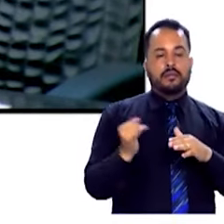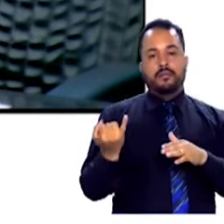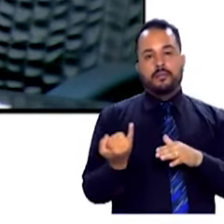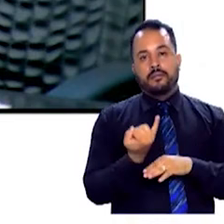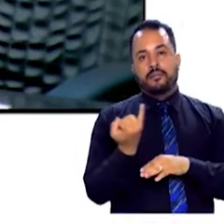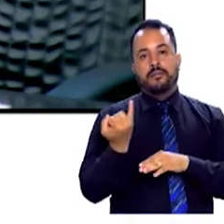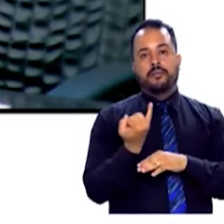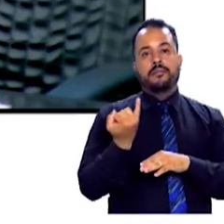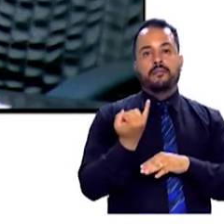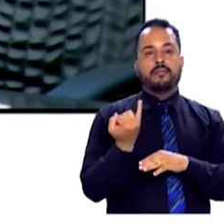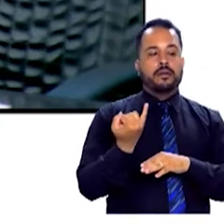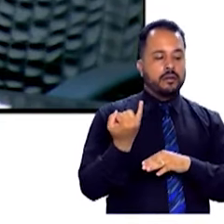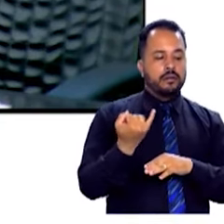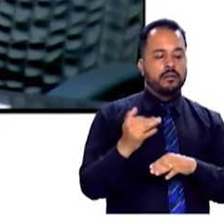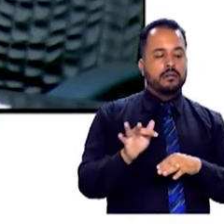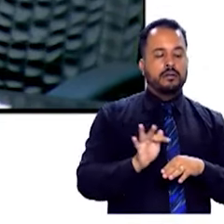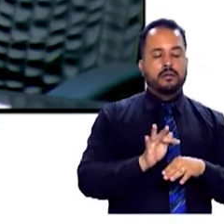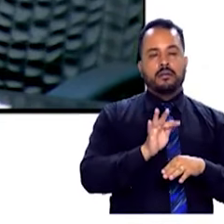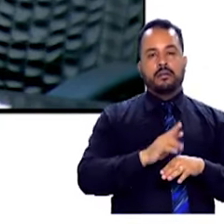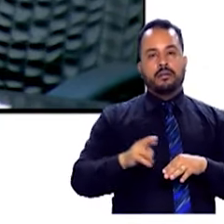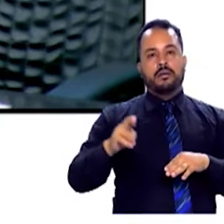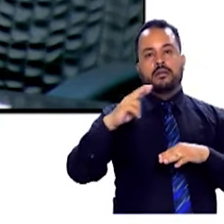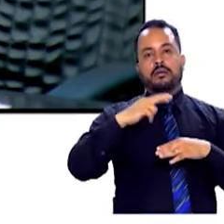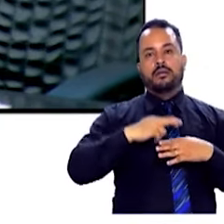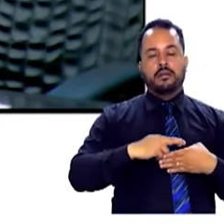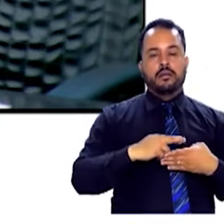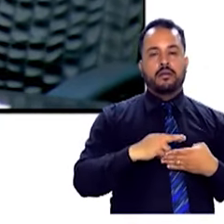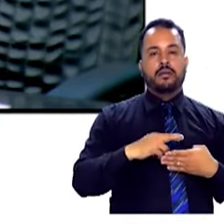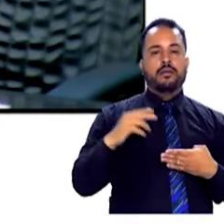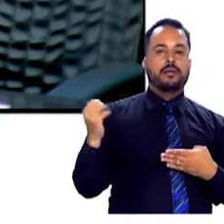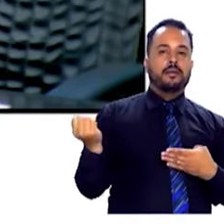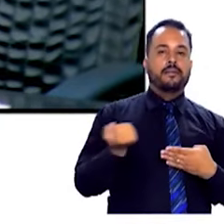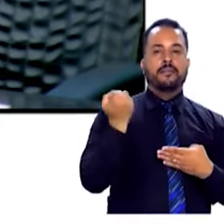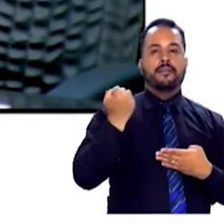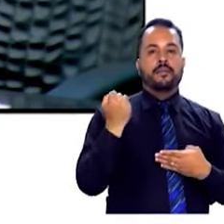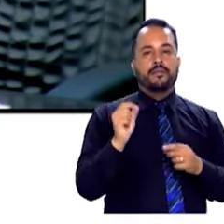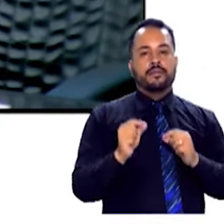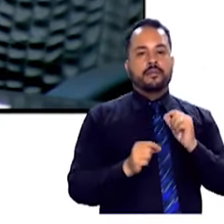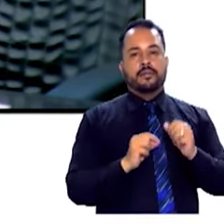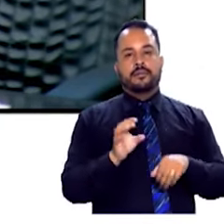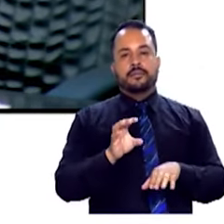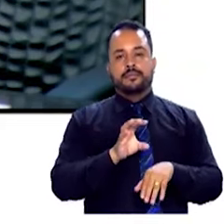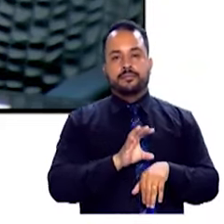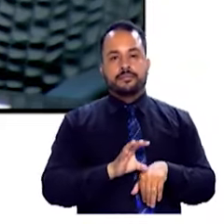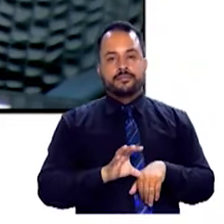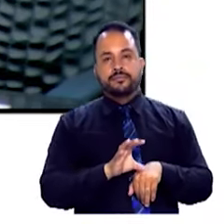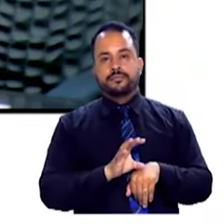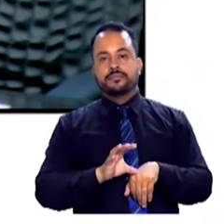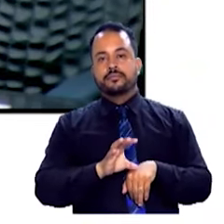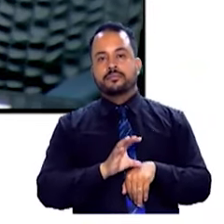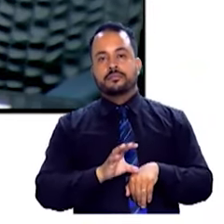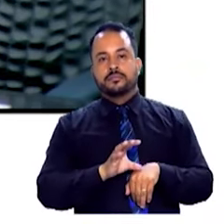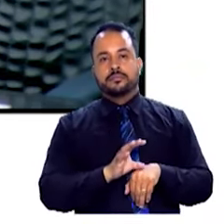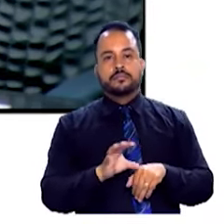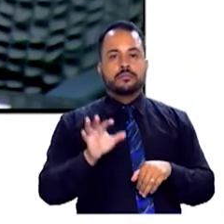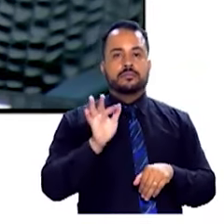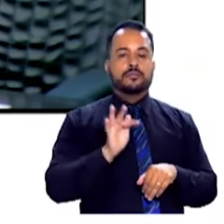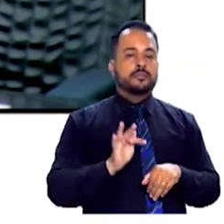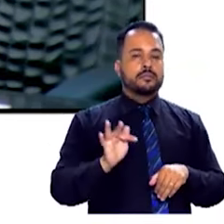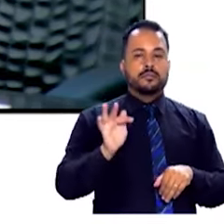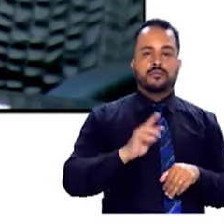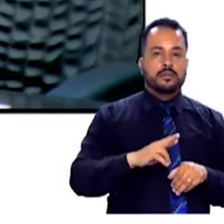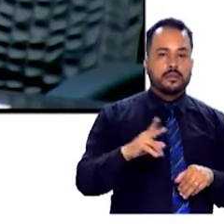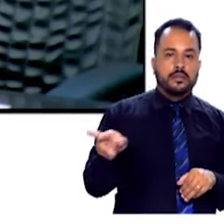correção Desde que não repute grave eh o código não prevê eh uma faculdade que o código não